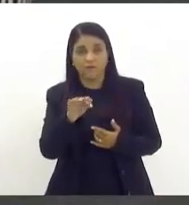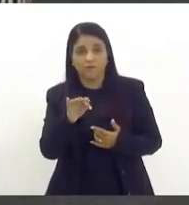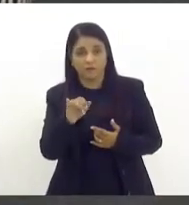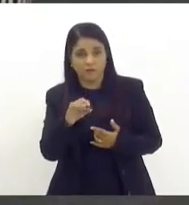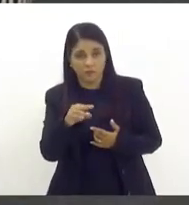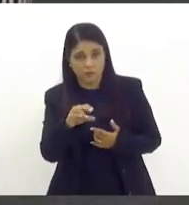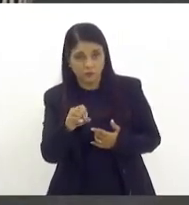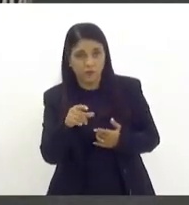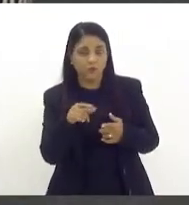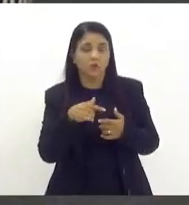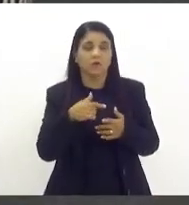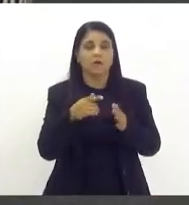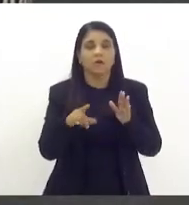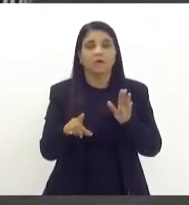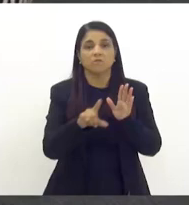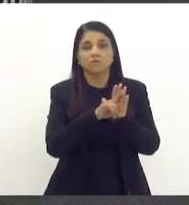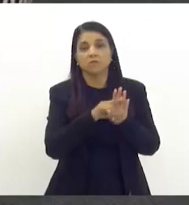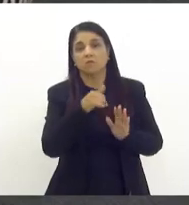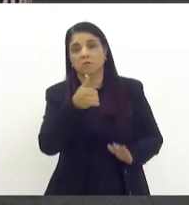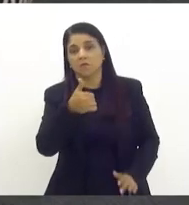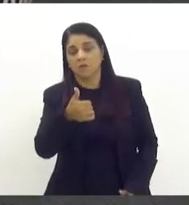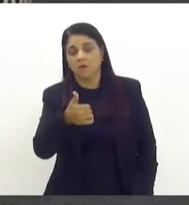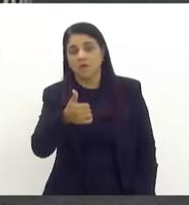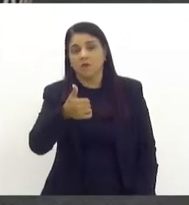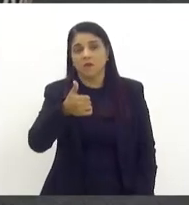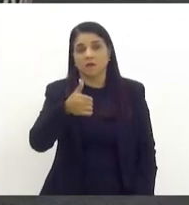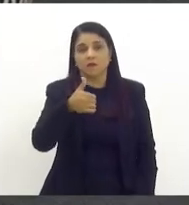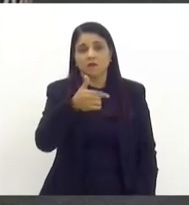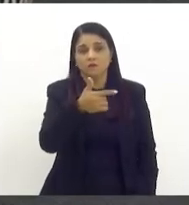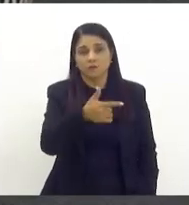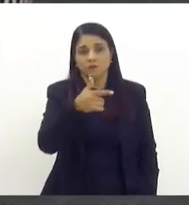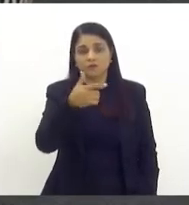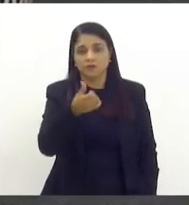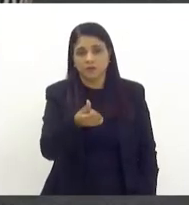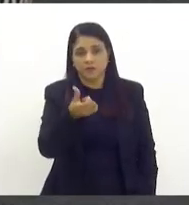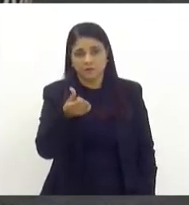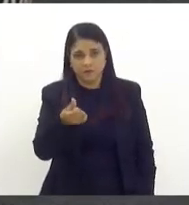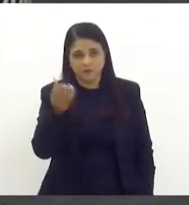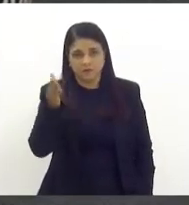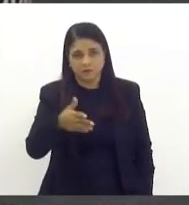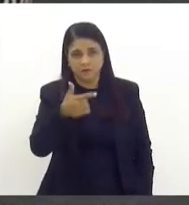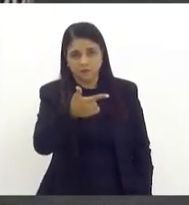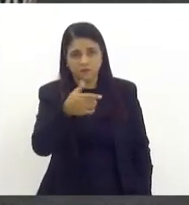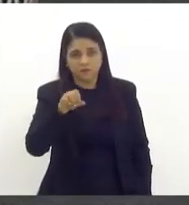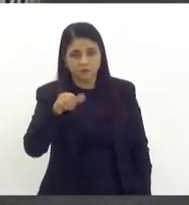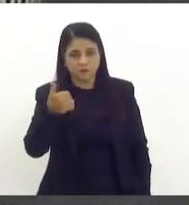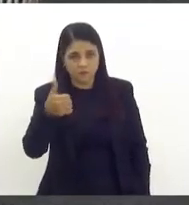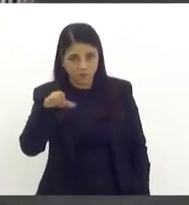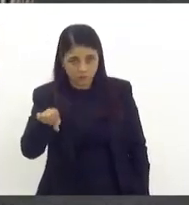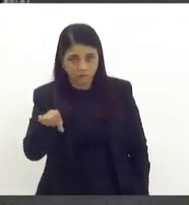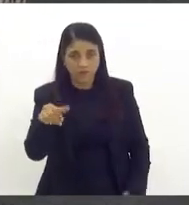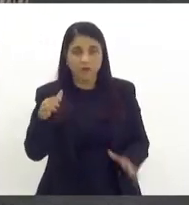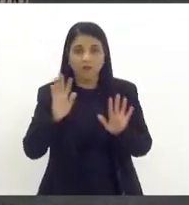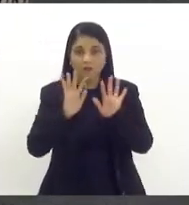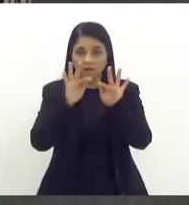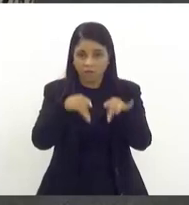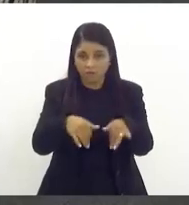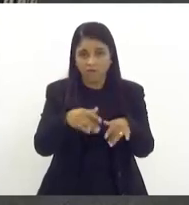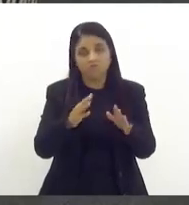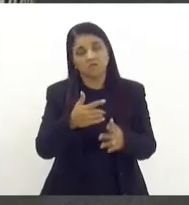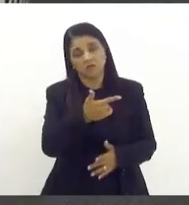3.000 266 de 1999 que teve sua vigência encerrada em 2019